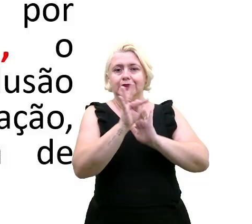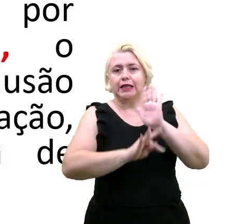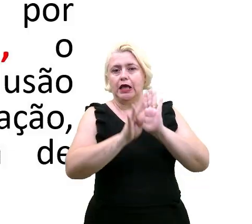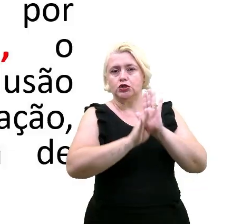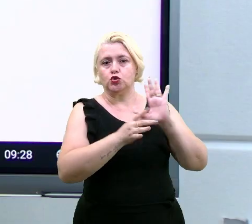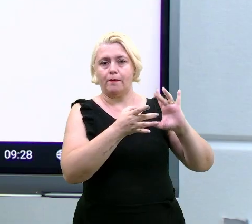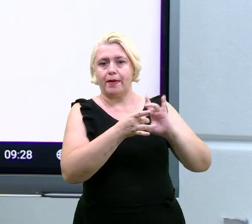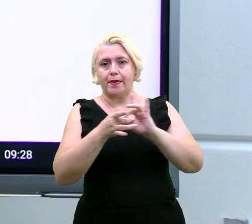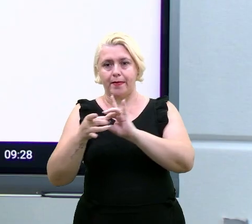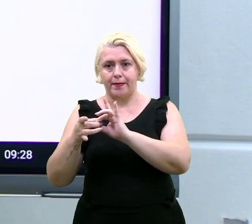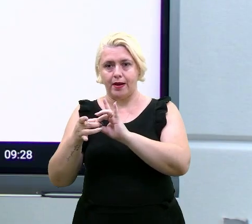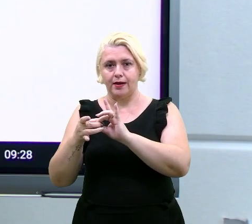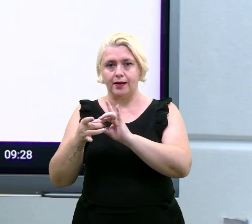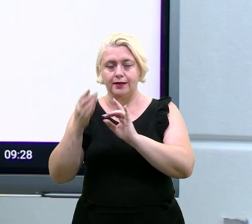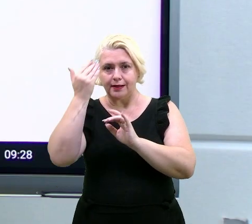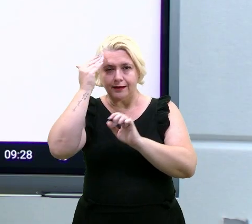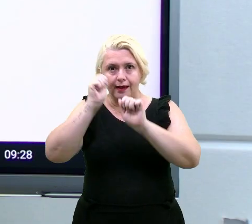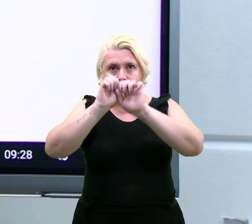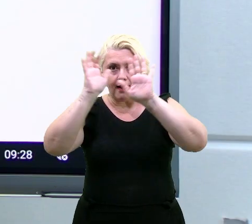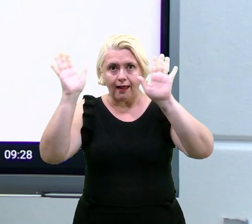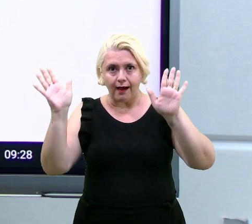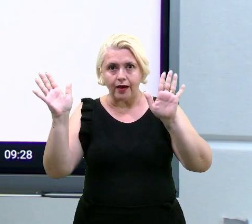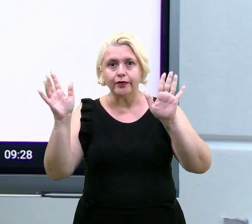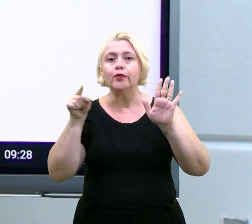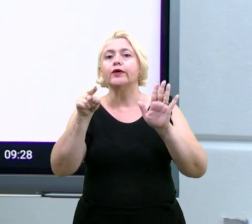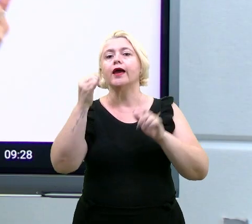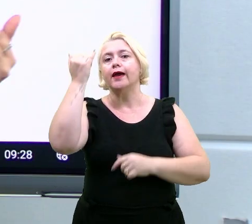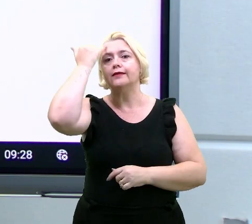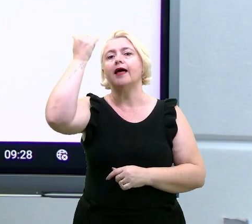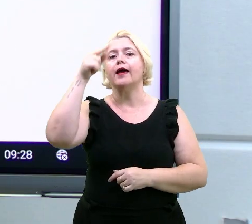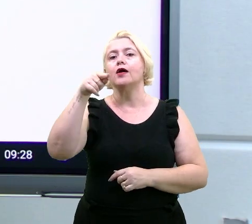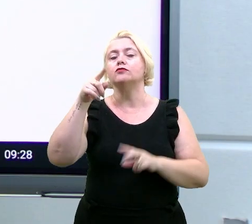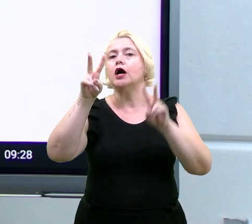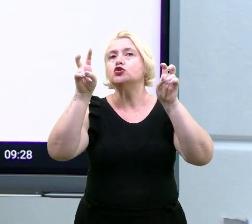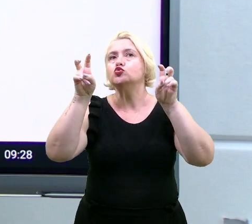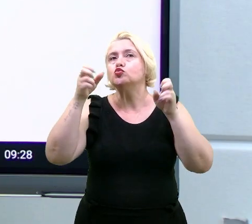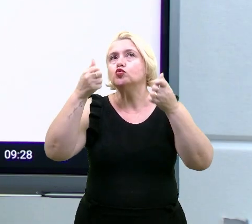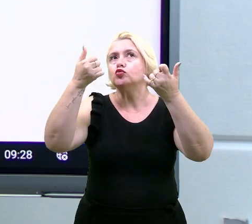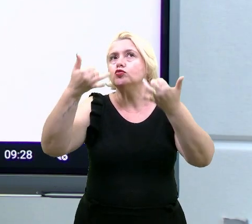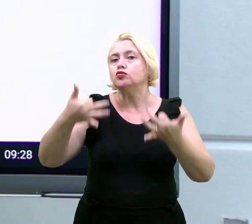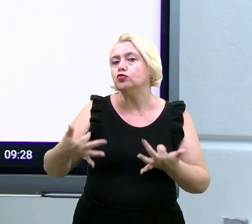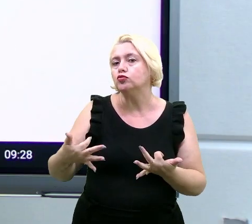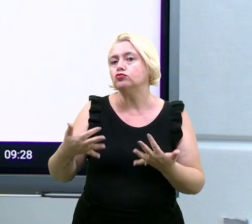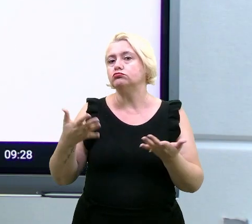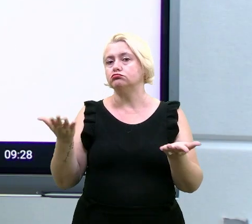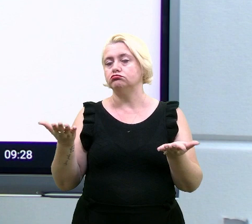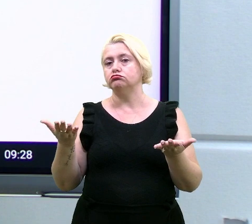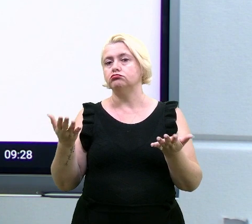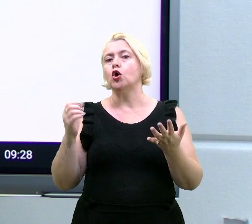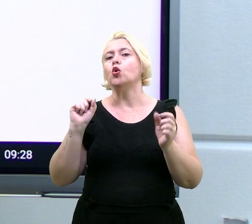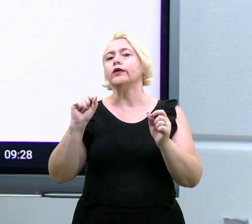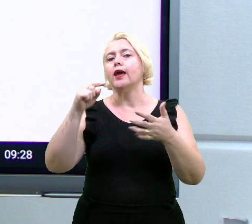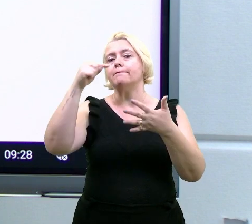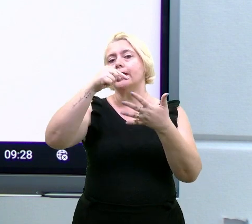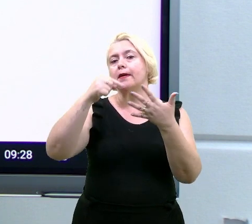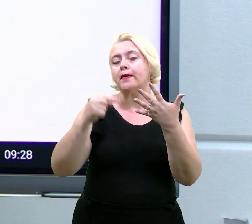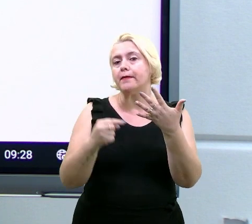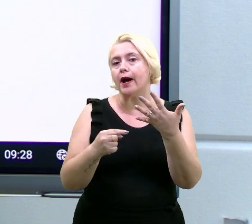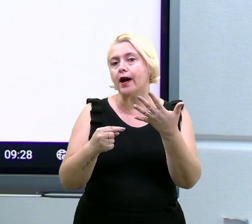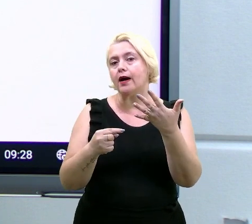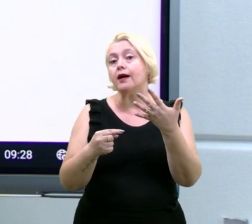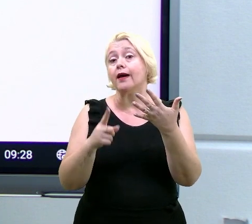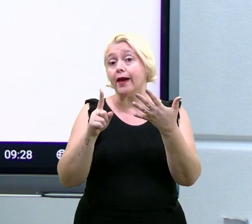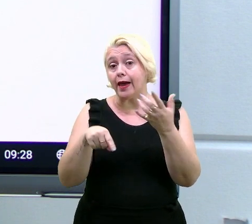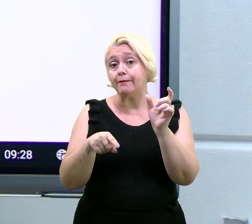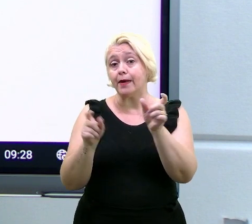né a deixar claro assim do que é que eu tô falando qual é o aspecto Então são expressões